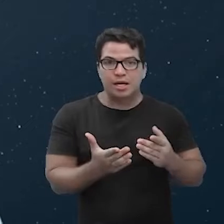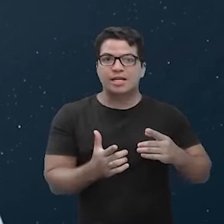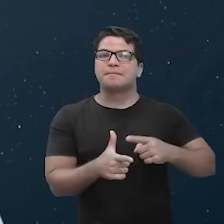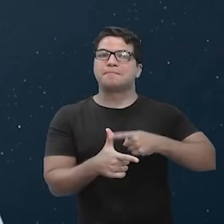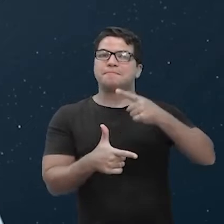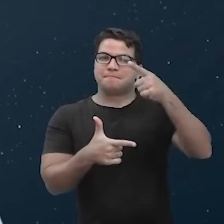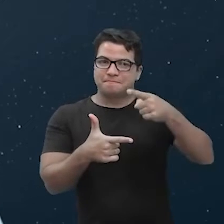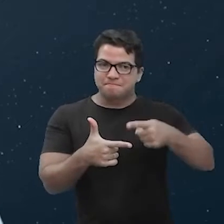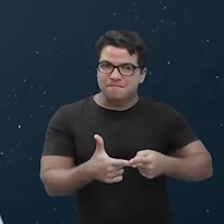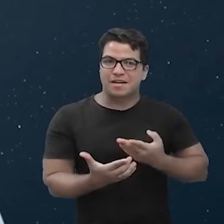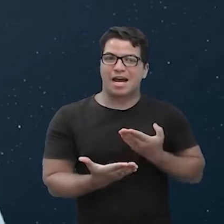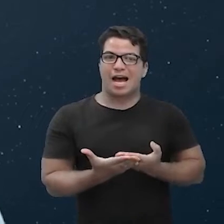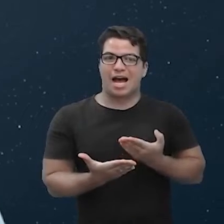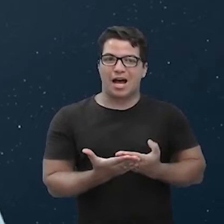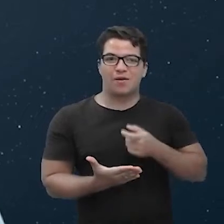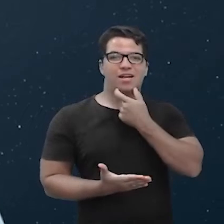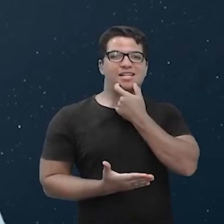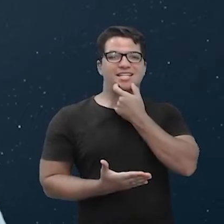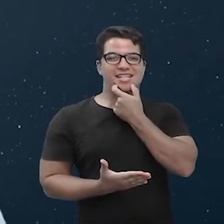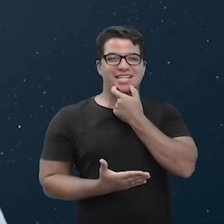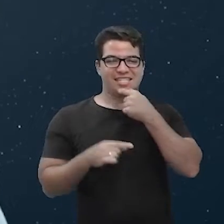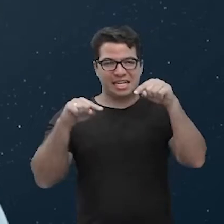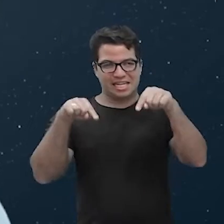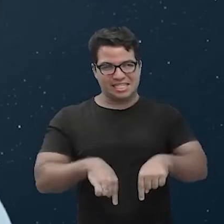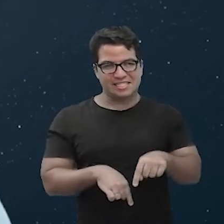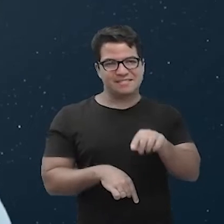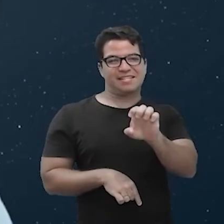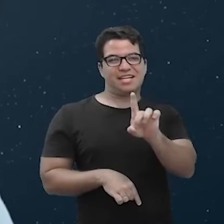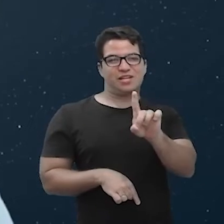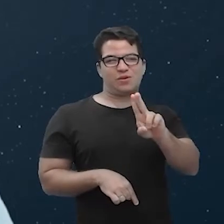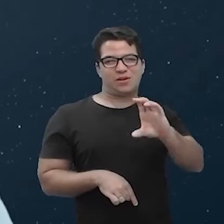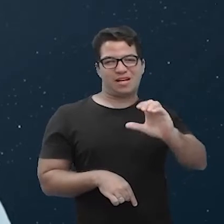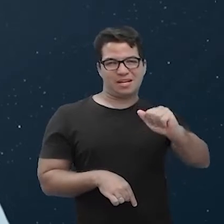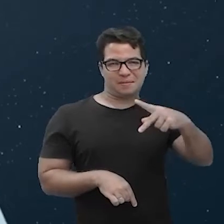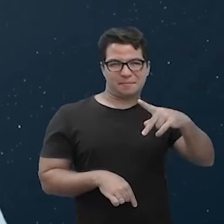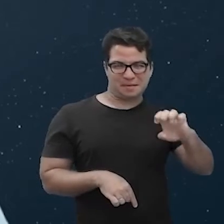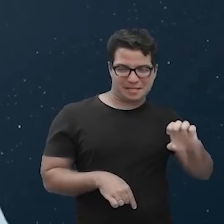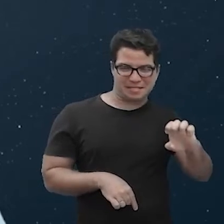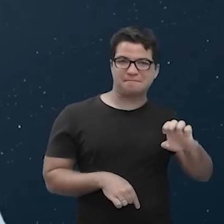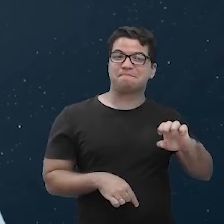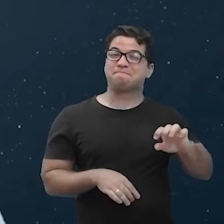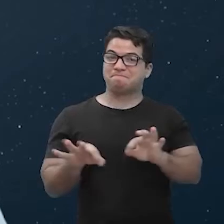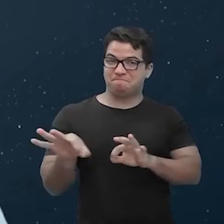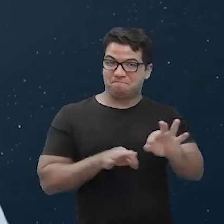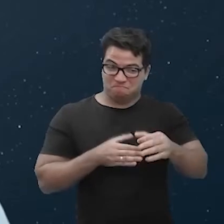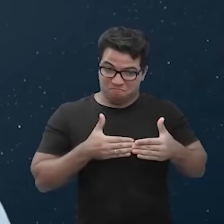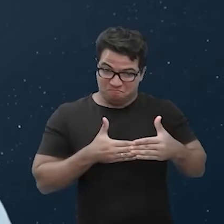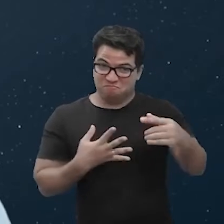inglês. Aqui, EducaPE prepara o seu intensivo para o Enem. Falta